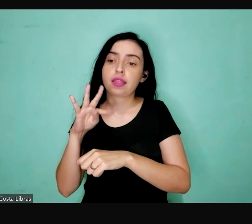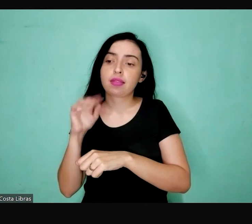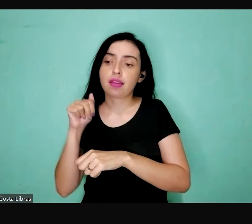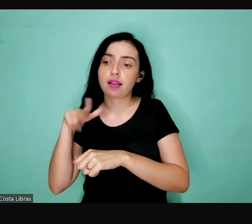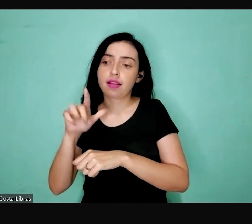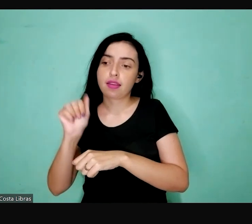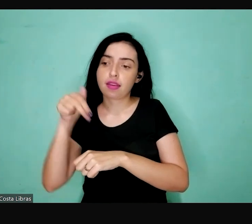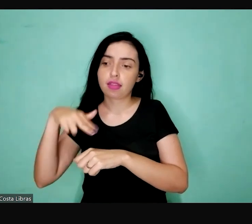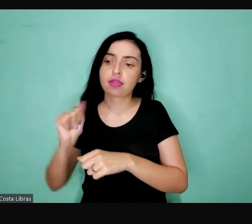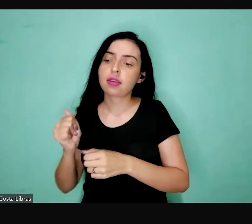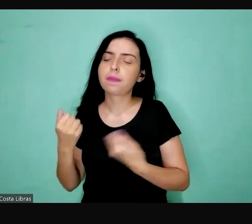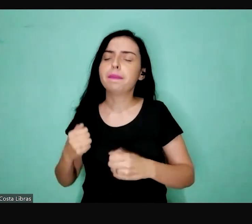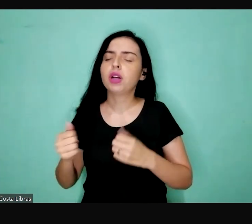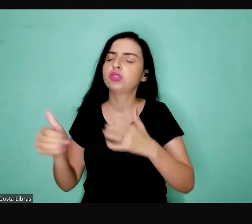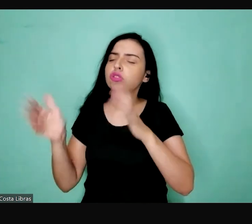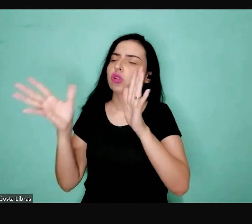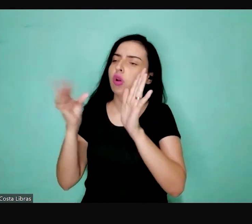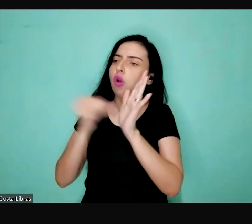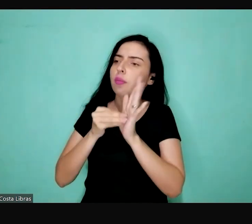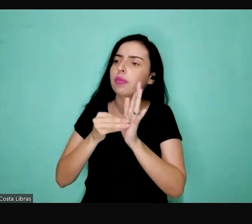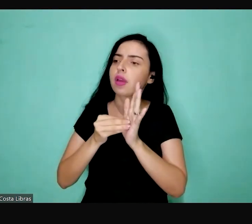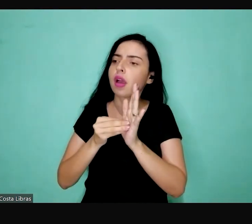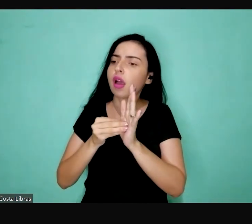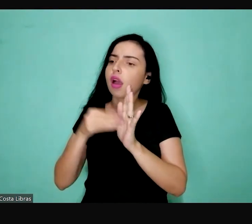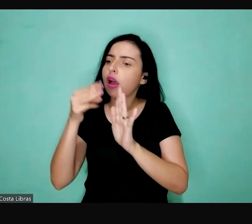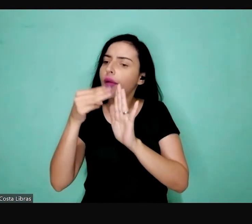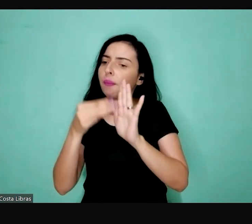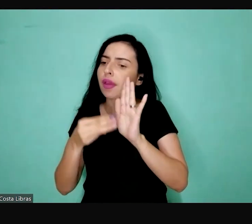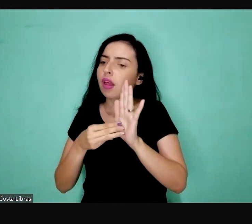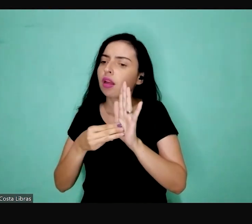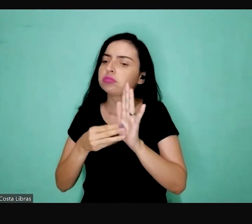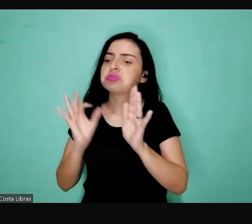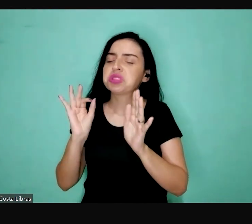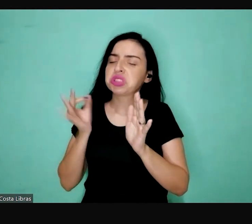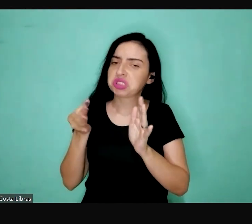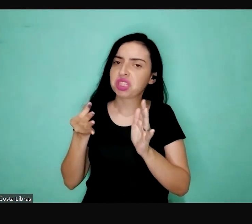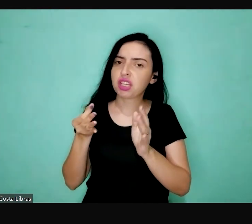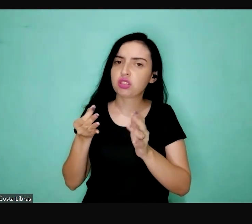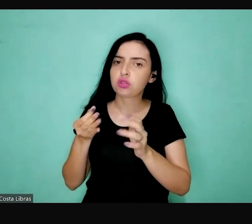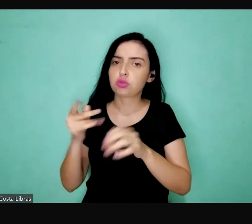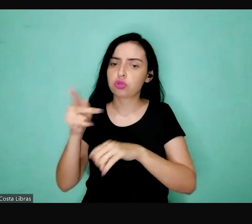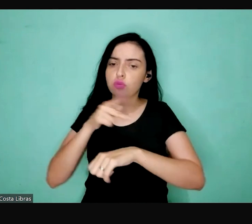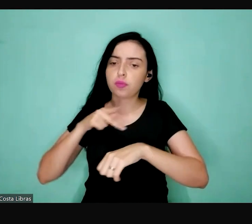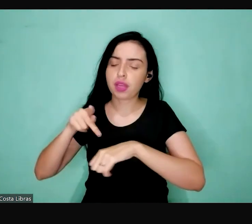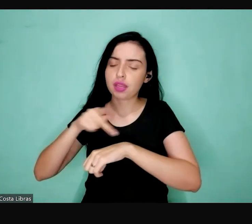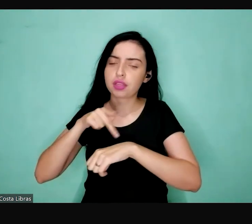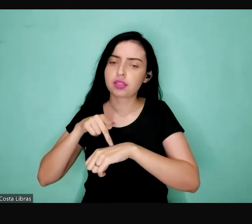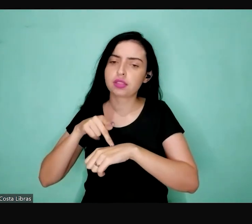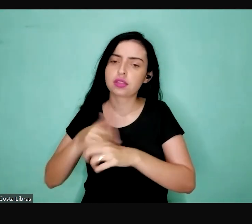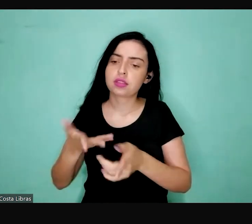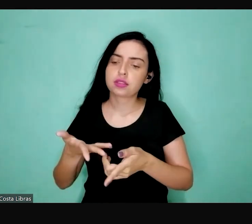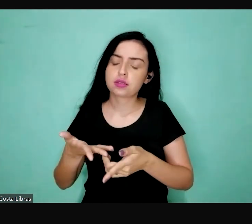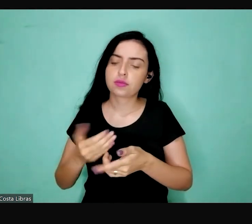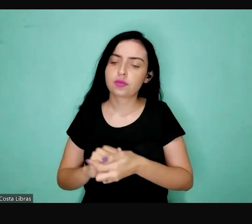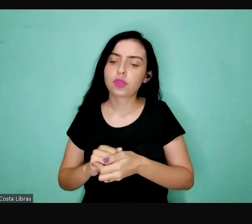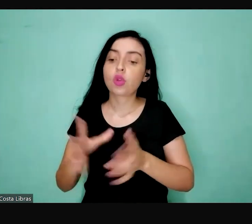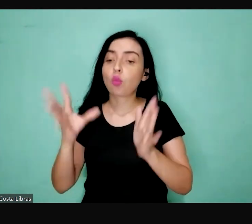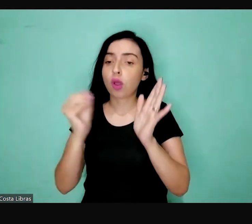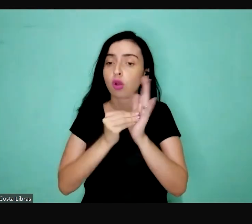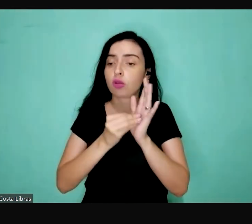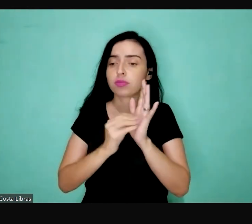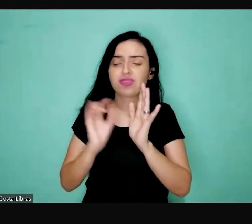pode copiar alguns modelos que têm funcionado nos países de origem e essa é uma cópia